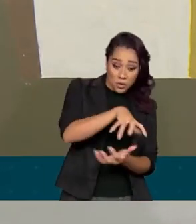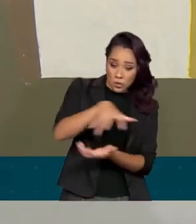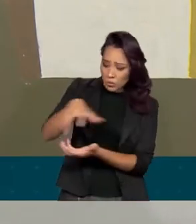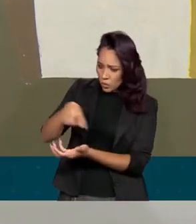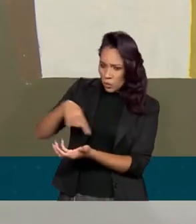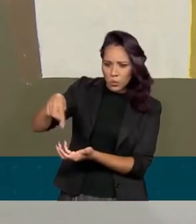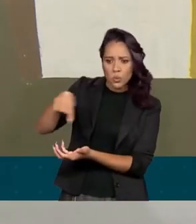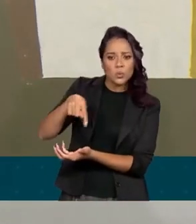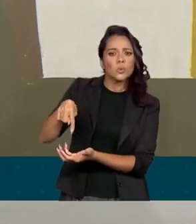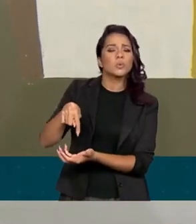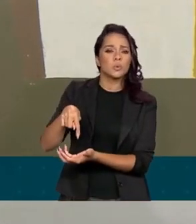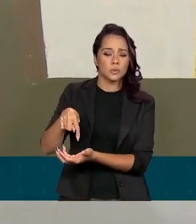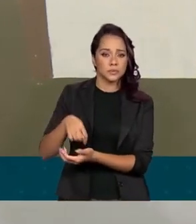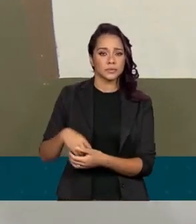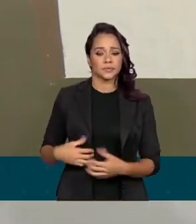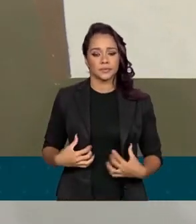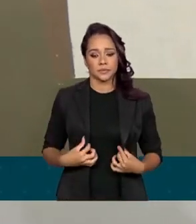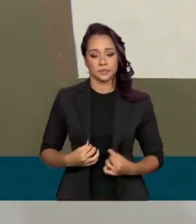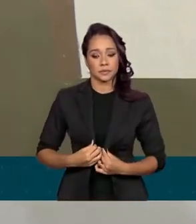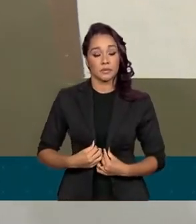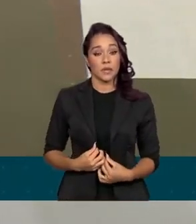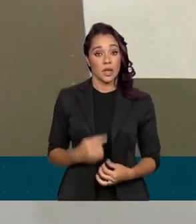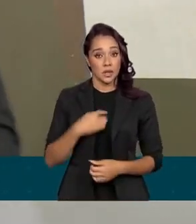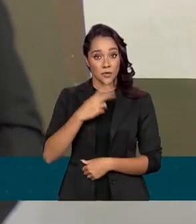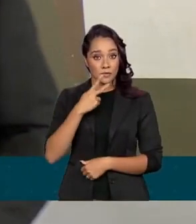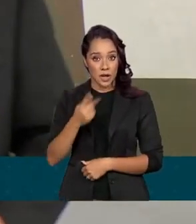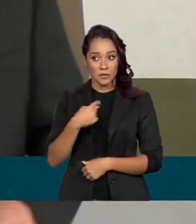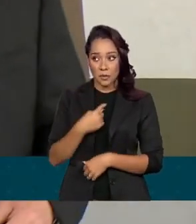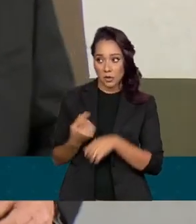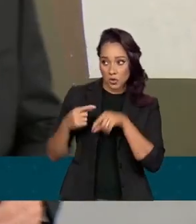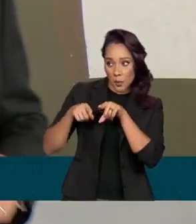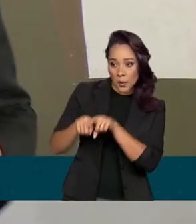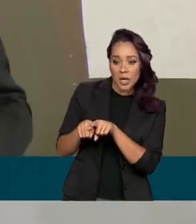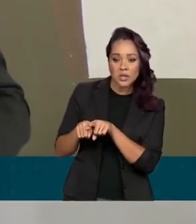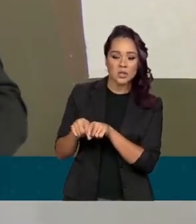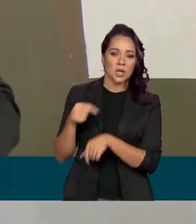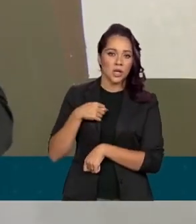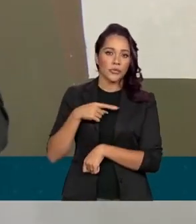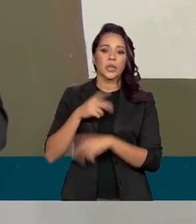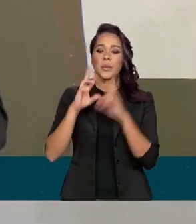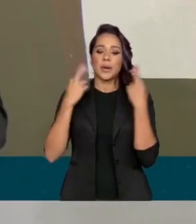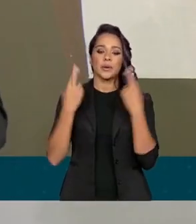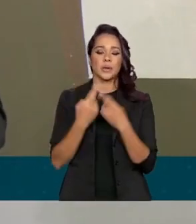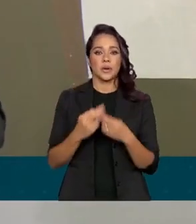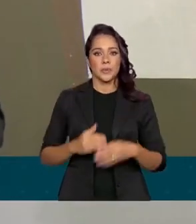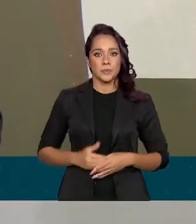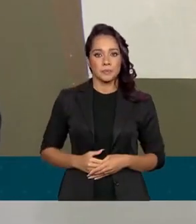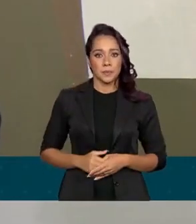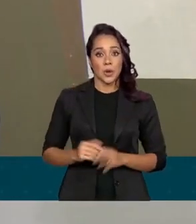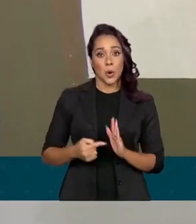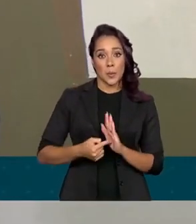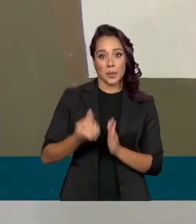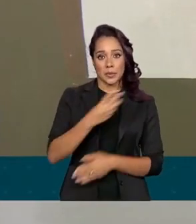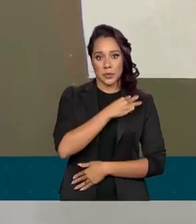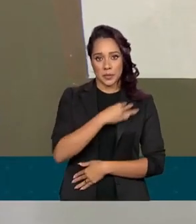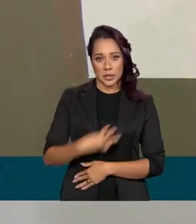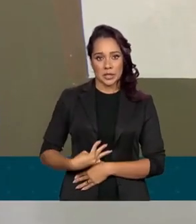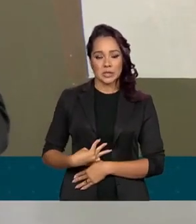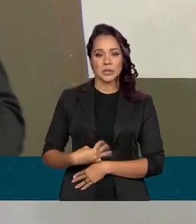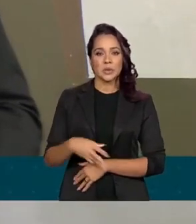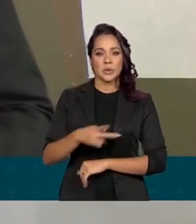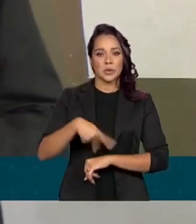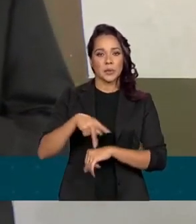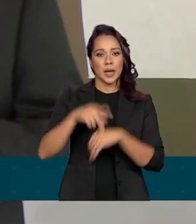afora. E eu dizia para os meus companheiros que eu fui ter uma reunião com o primeiro-ministro da